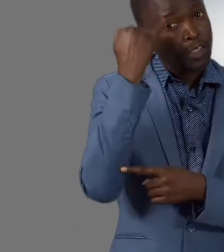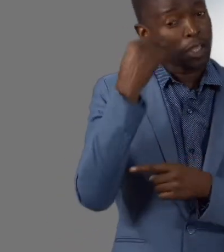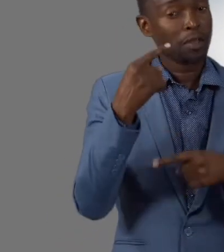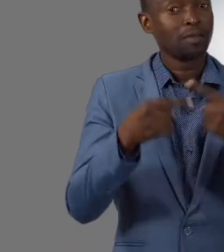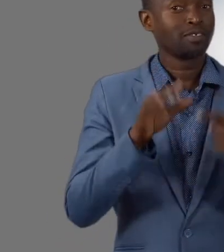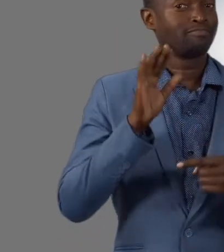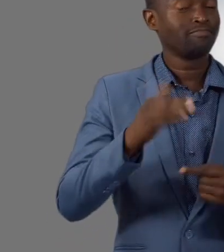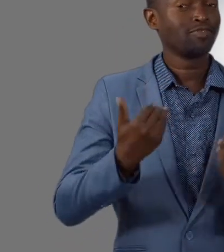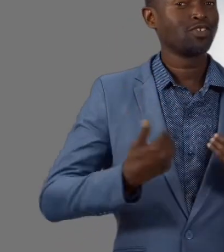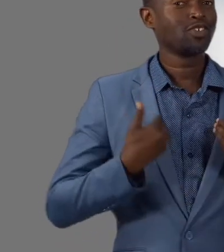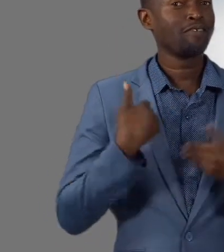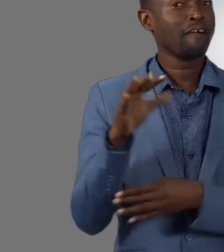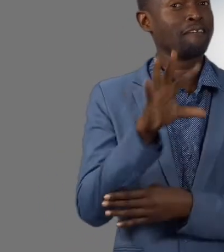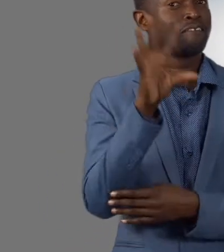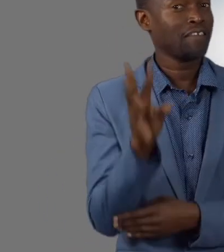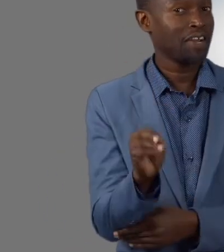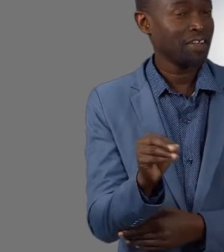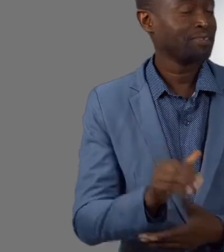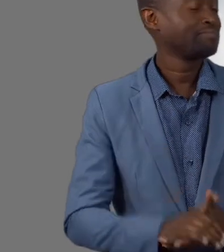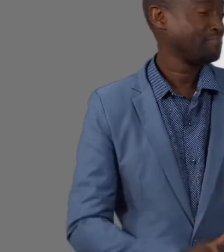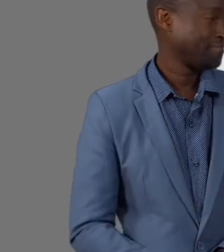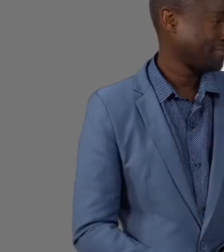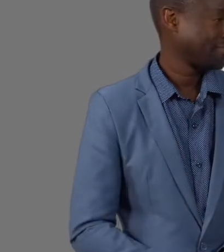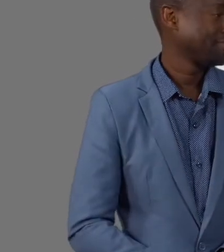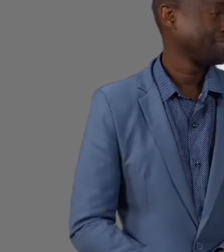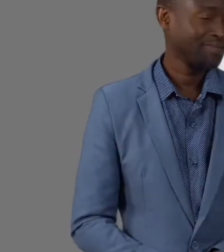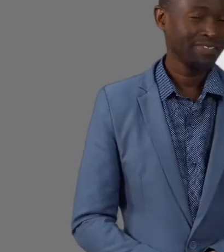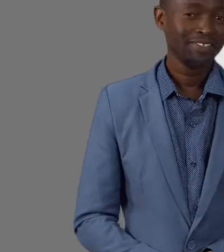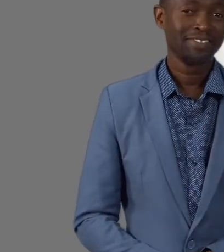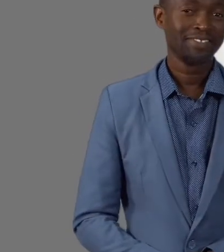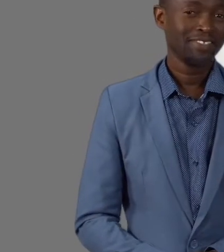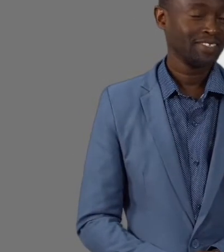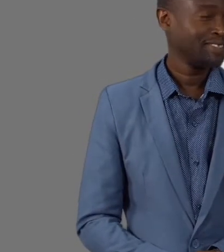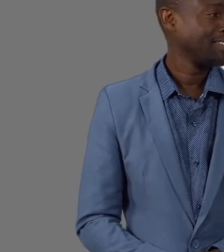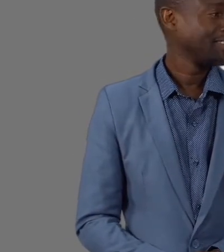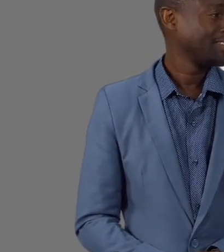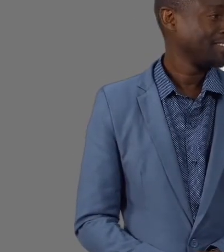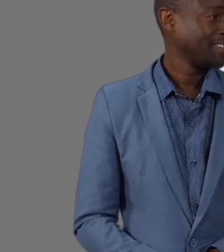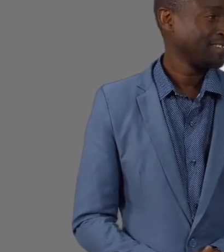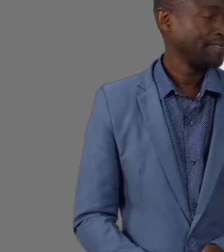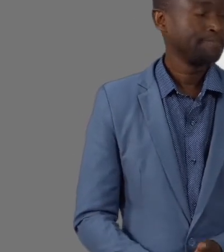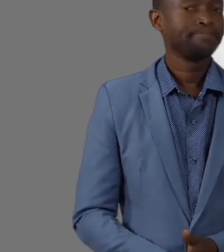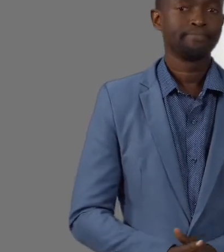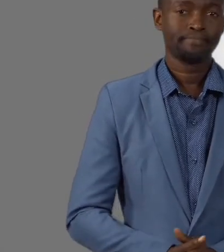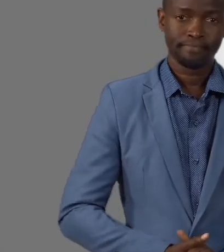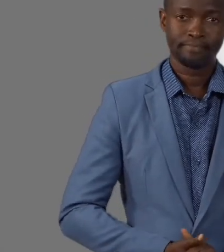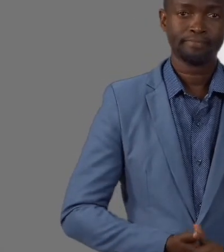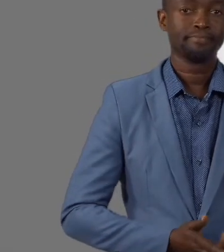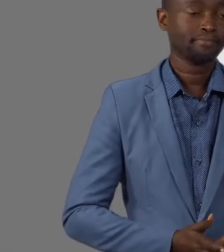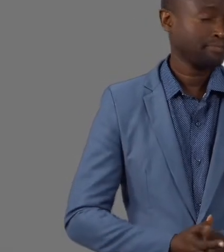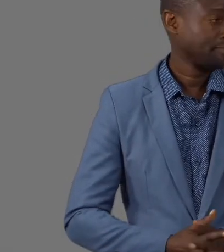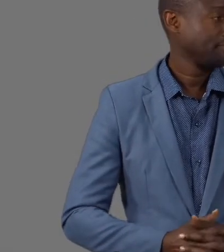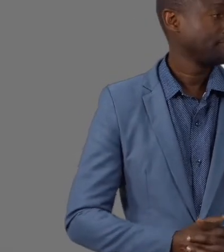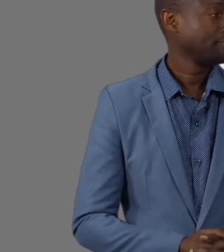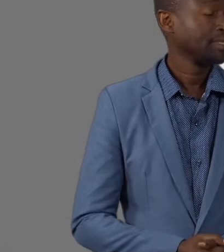Boa iniciativa da Young Africa. É preciso empoderar as pessoas